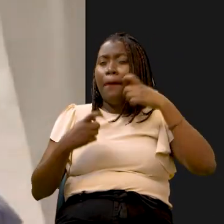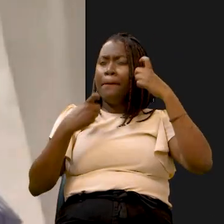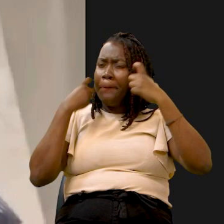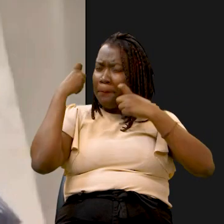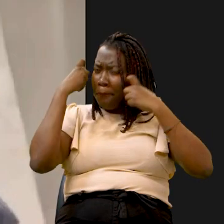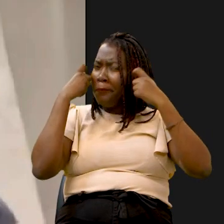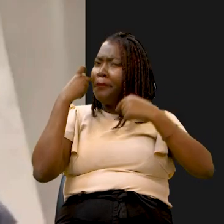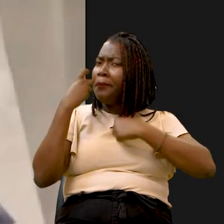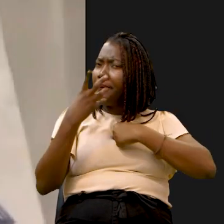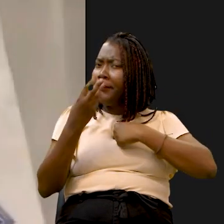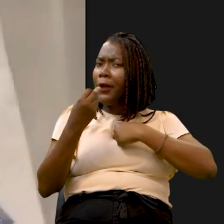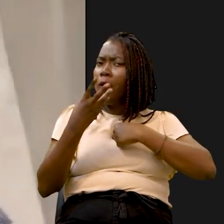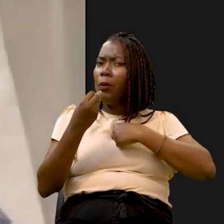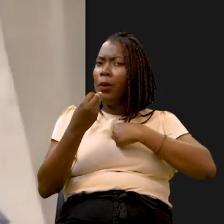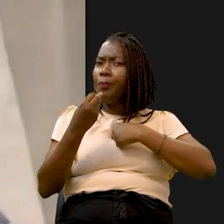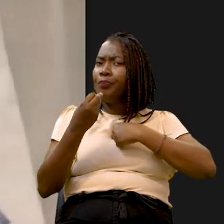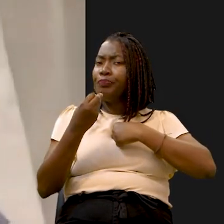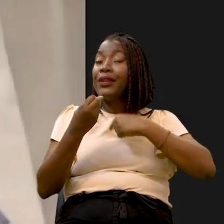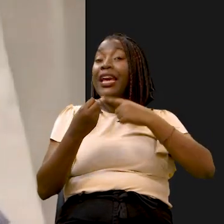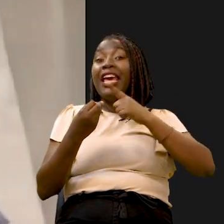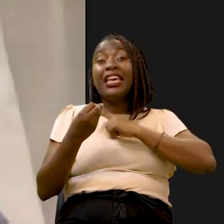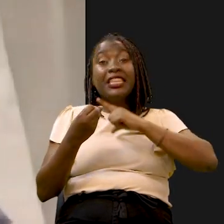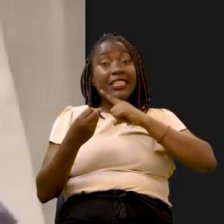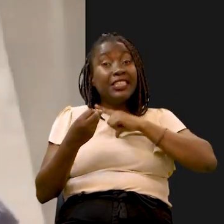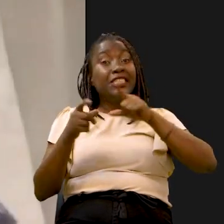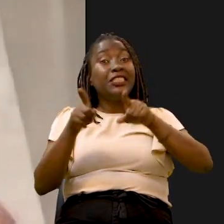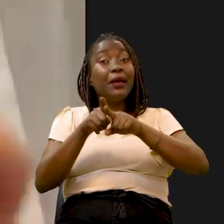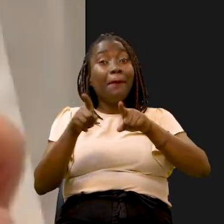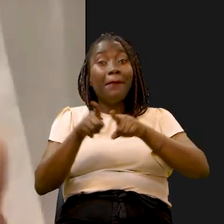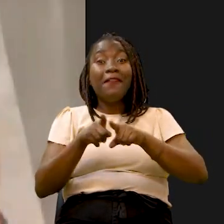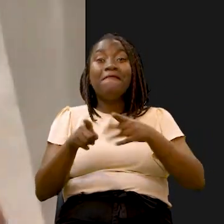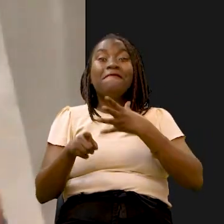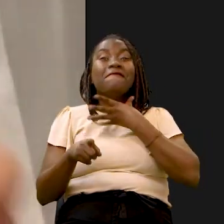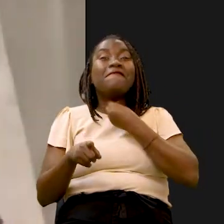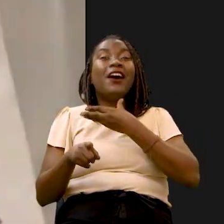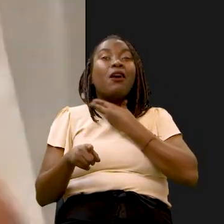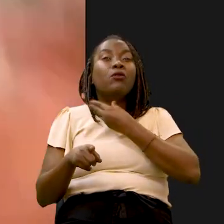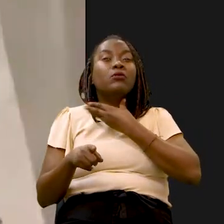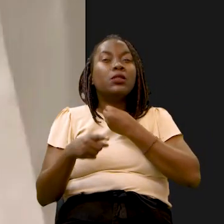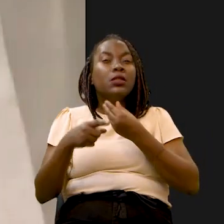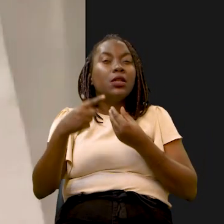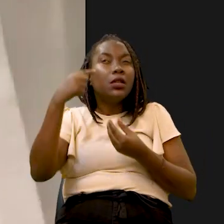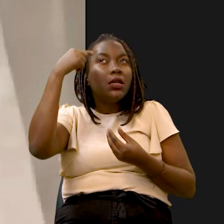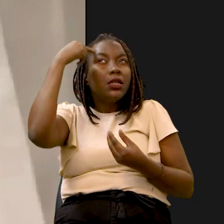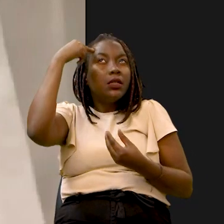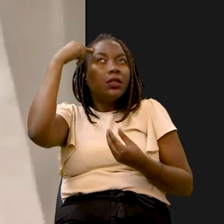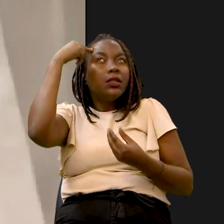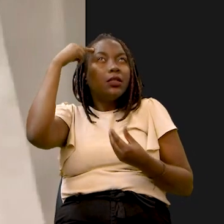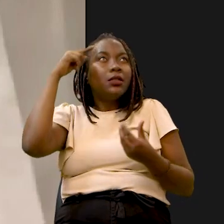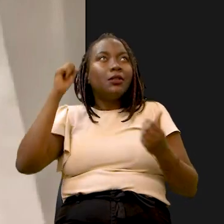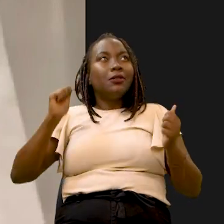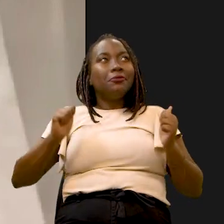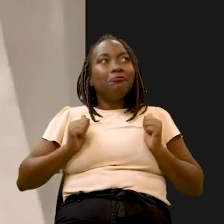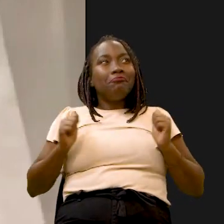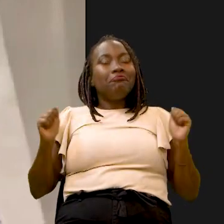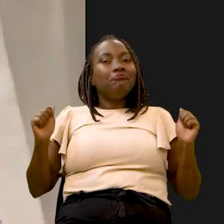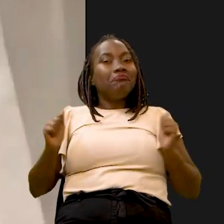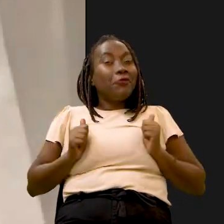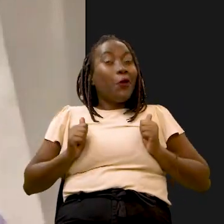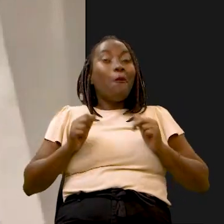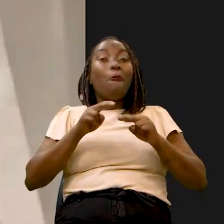sinto, me preocupa até bastante isso, existe também uma falsa sensação de